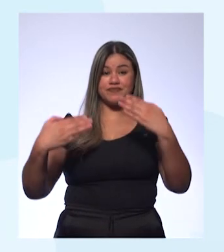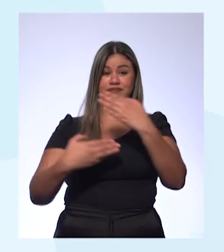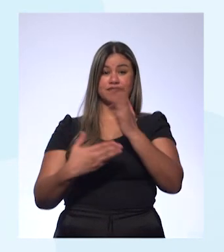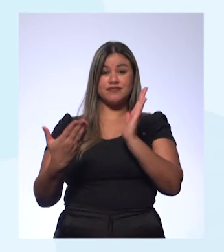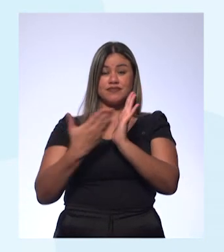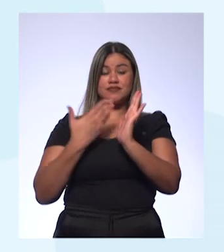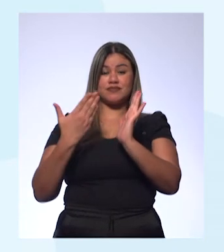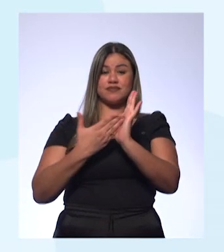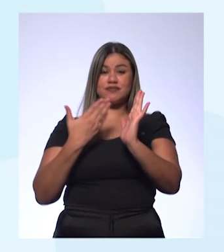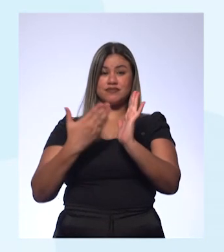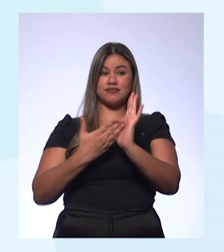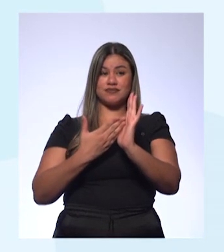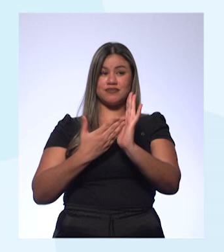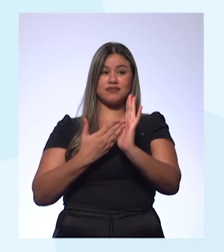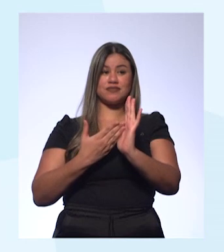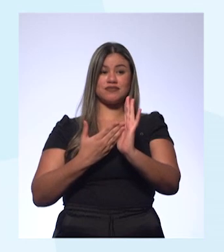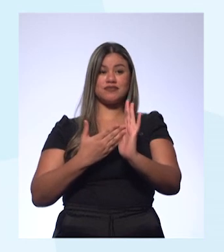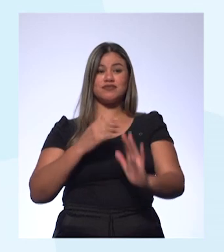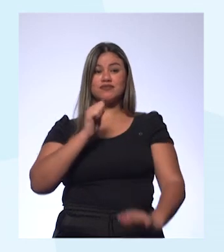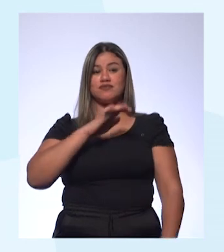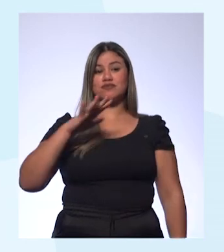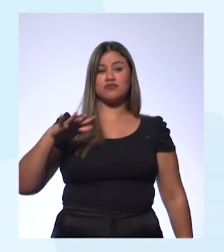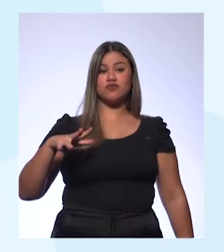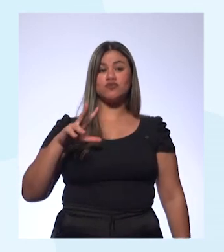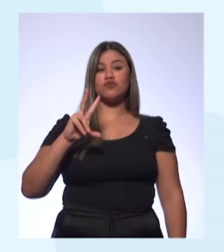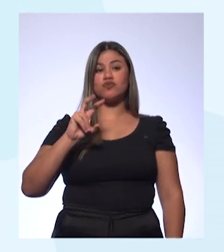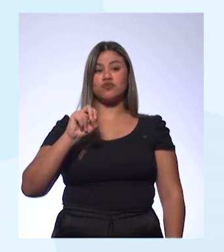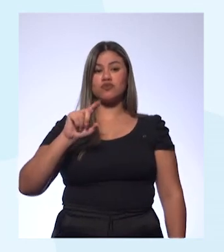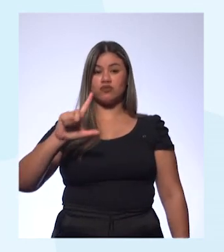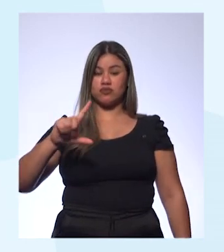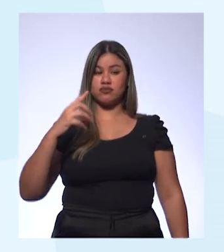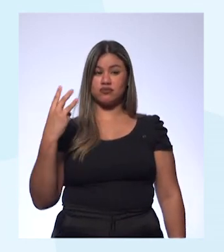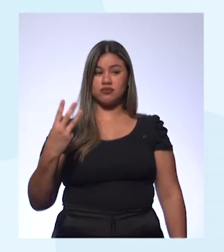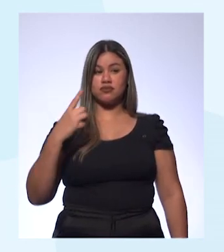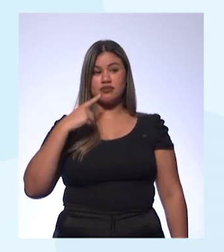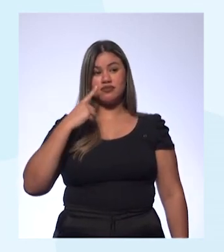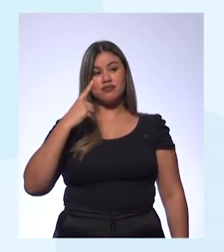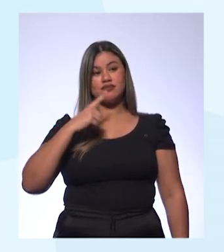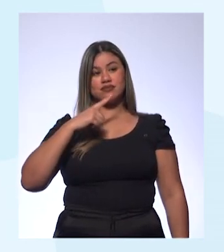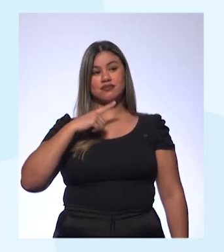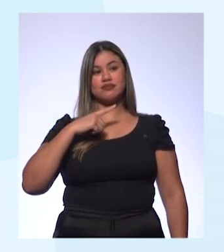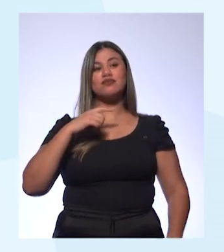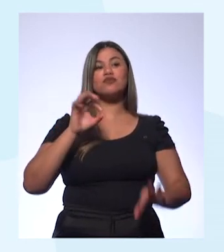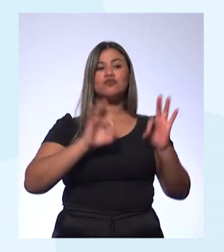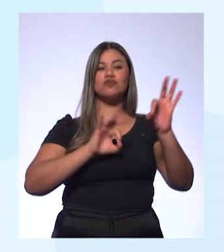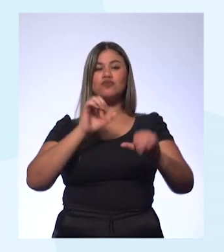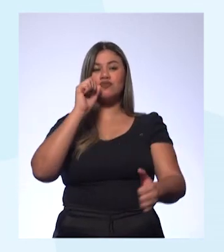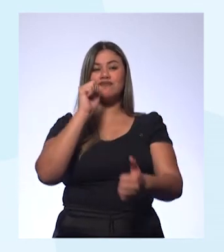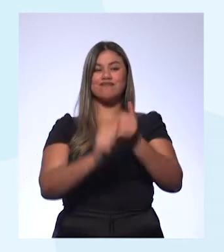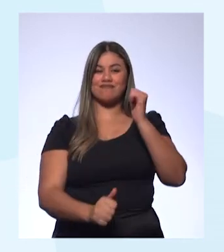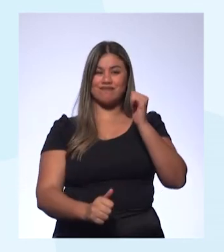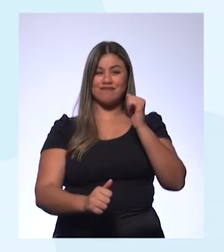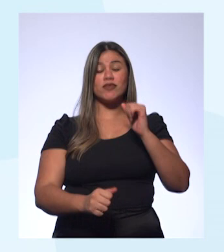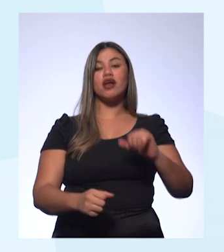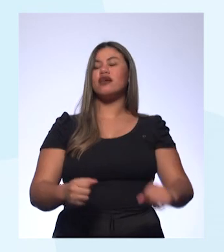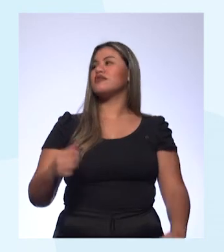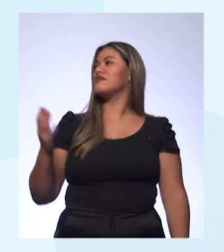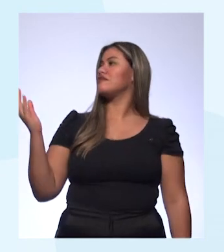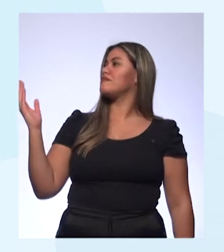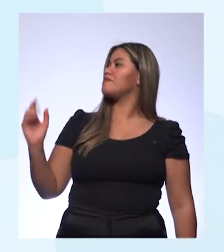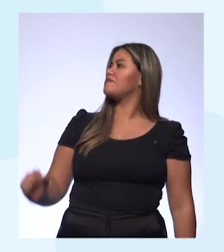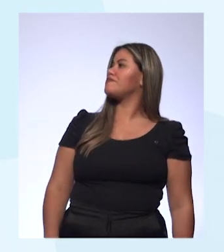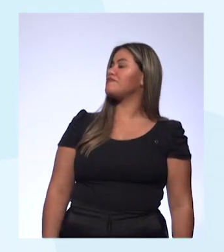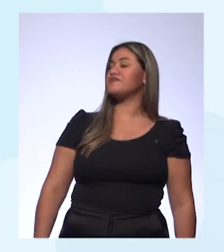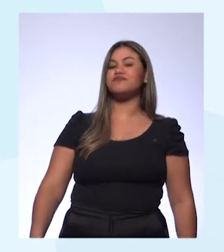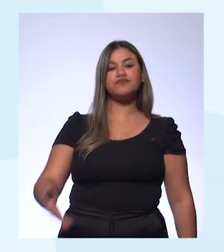3, nós temos um raio-x de uma jogada. Então, eu vou pedir para vocês, para os professores de projeto de vida, para que vocês analisem essa